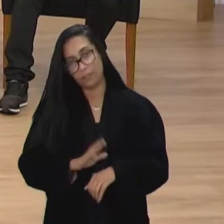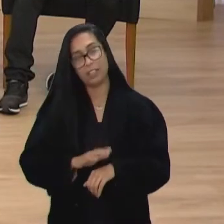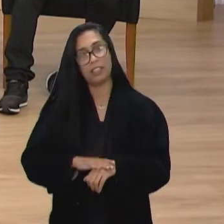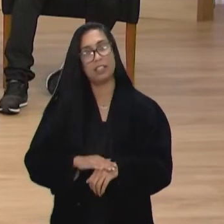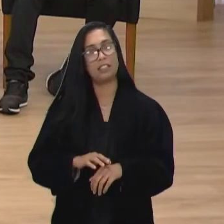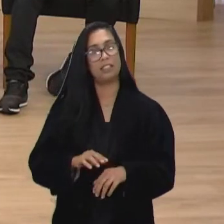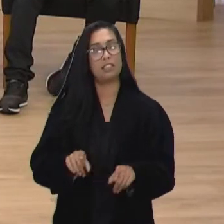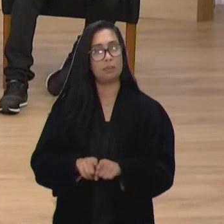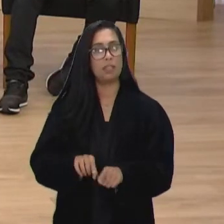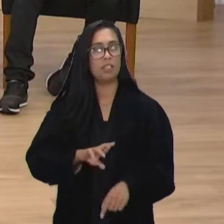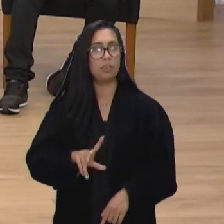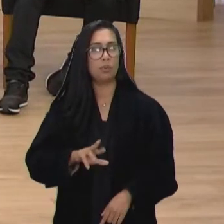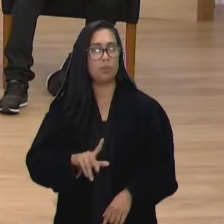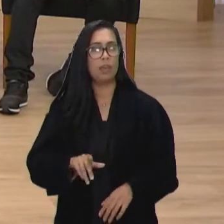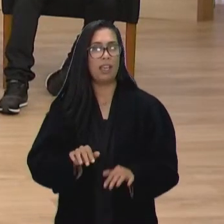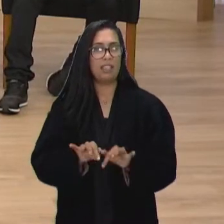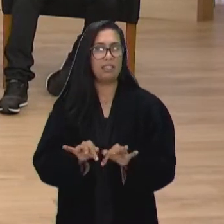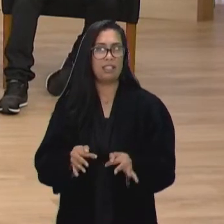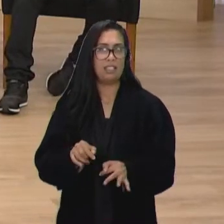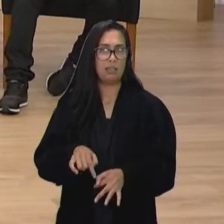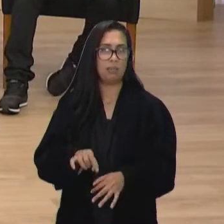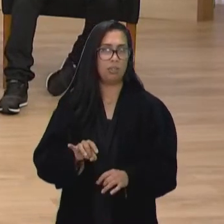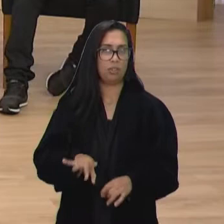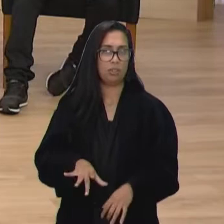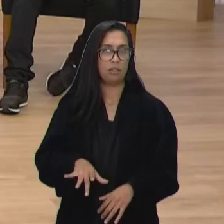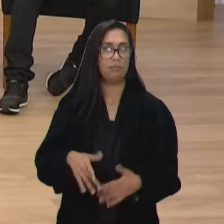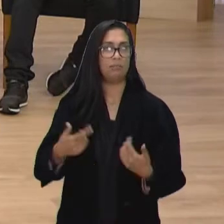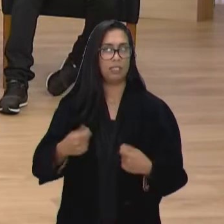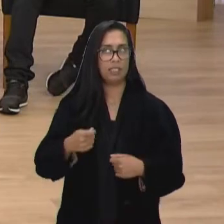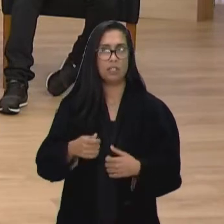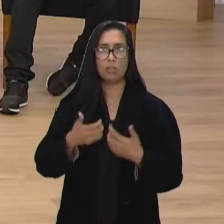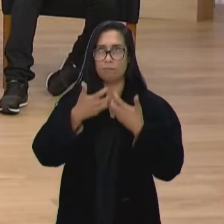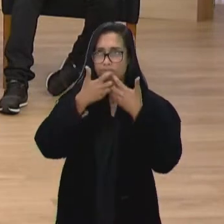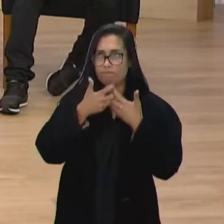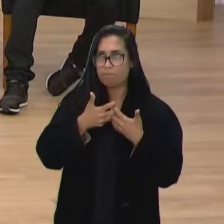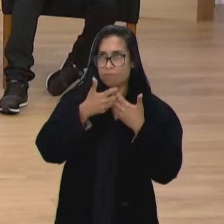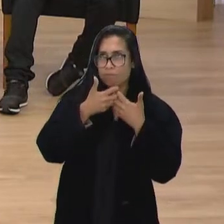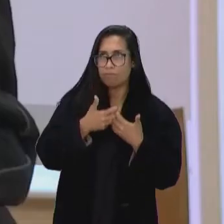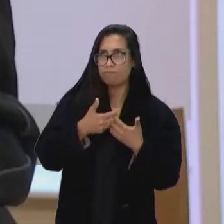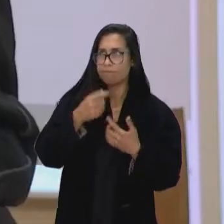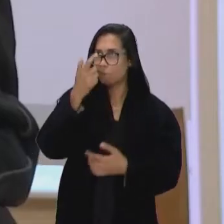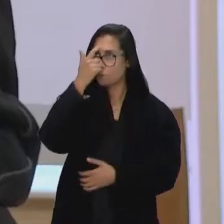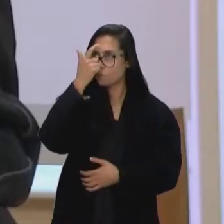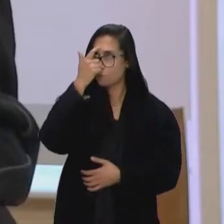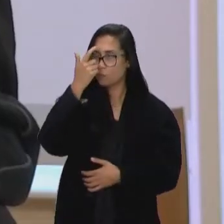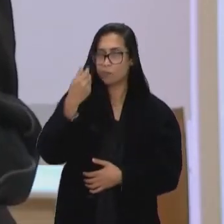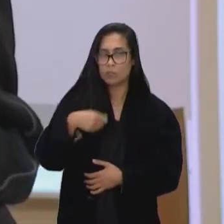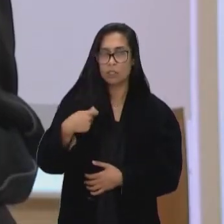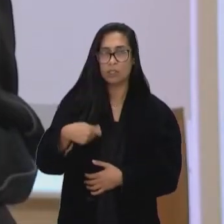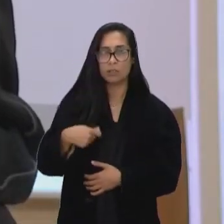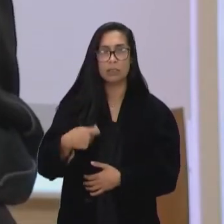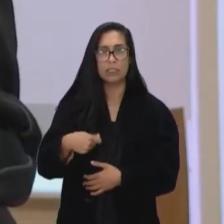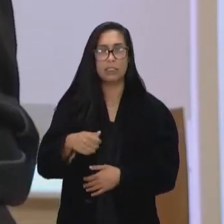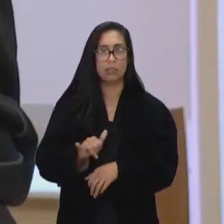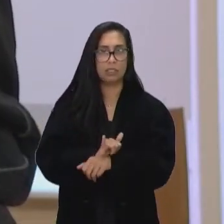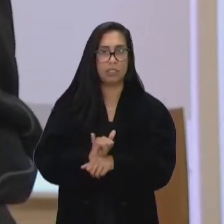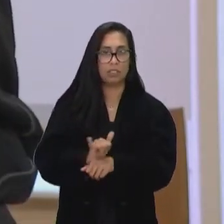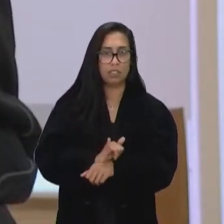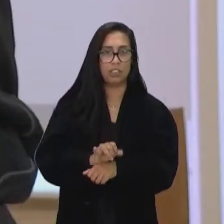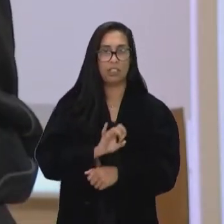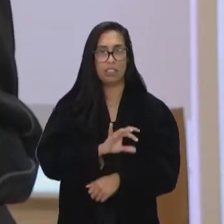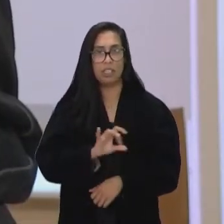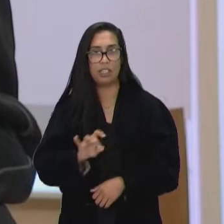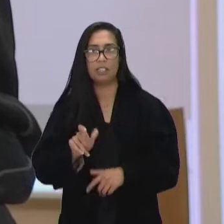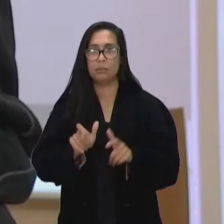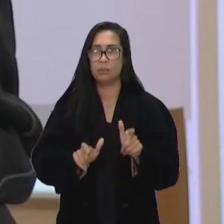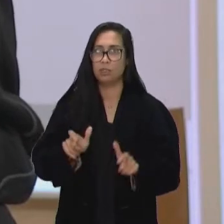Pronto, não, você tem que quebrar a cabeça um pouquinho. Bom, no começo a gente estava em grupos separados, cada um fazendo seu